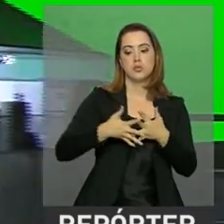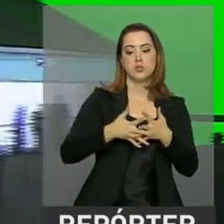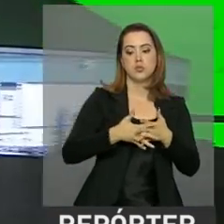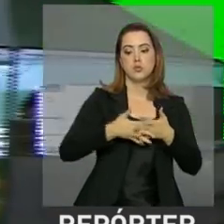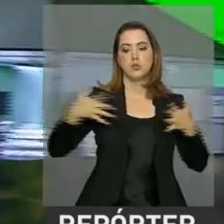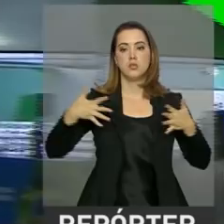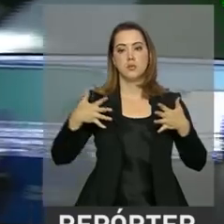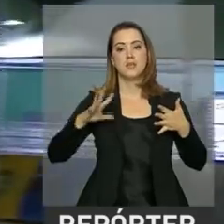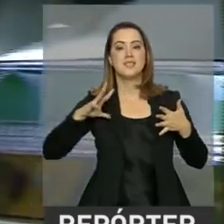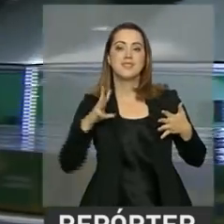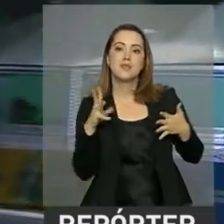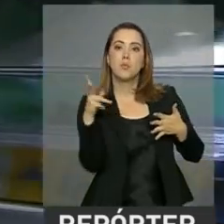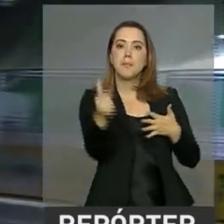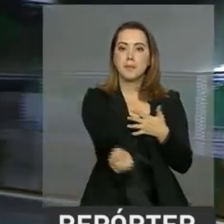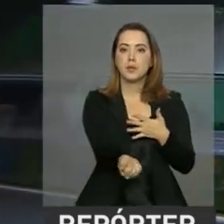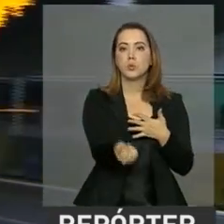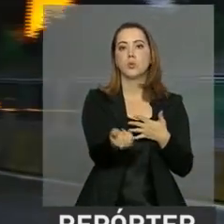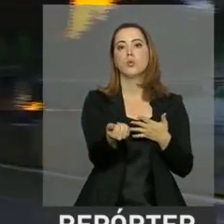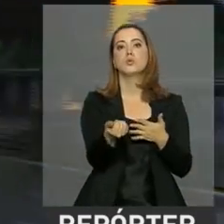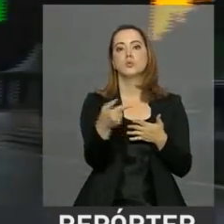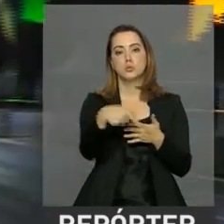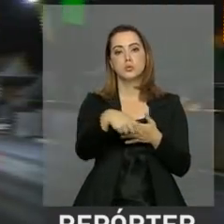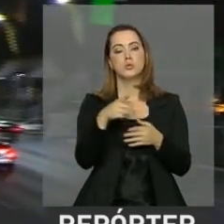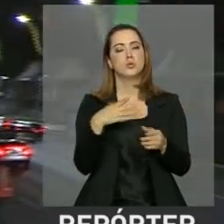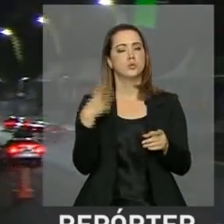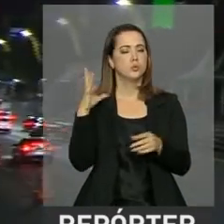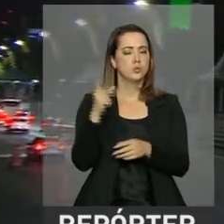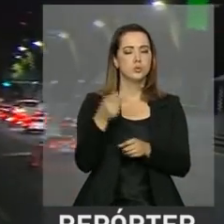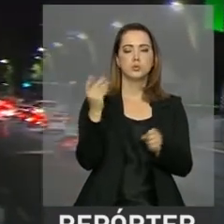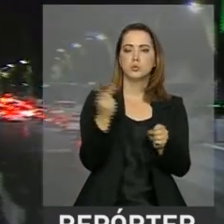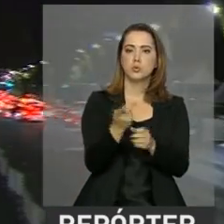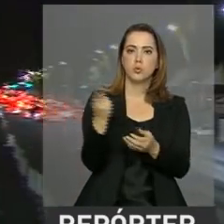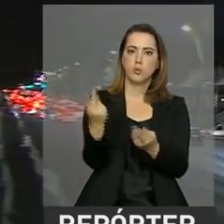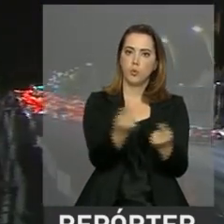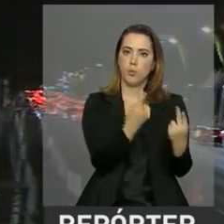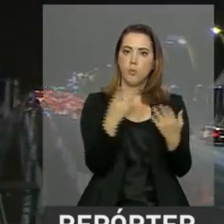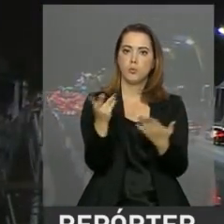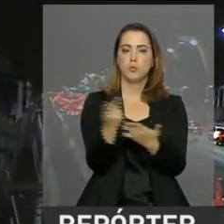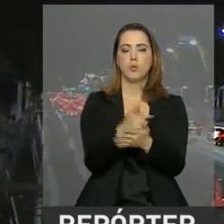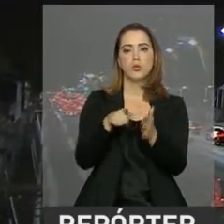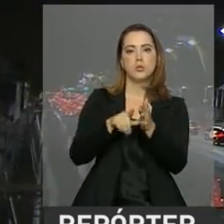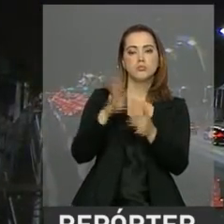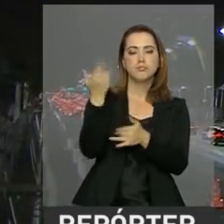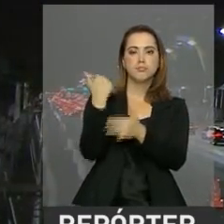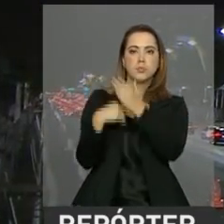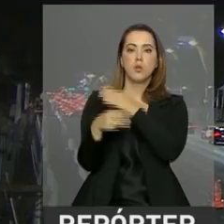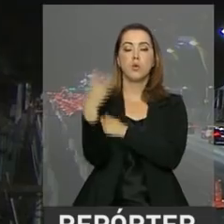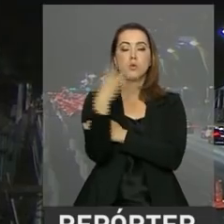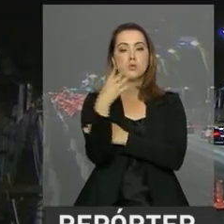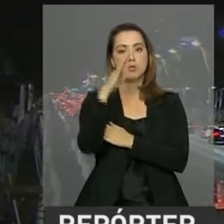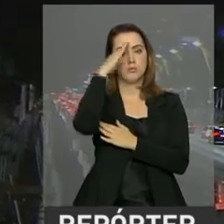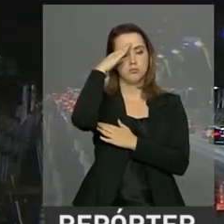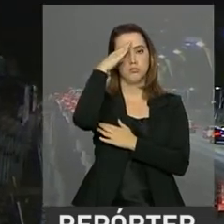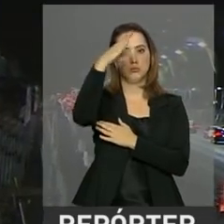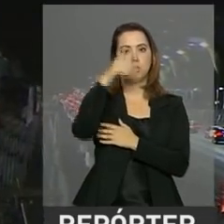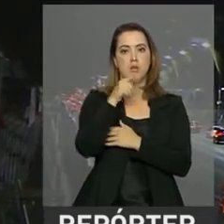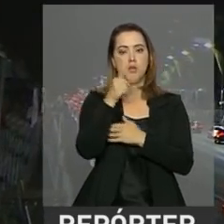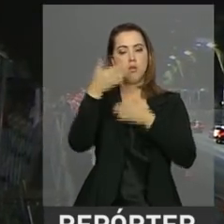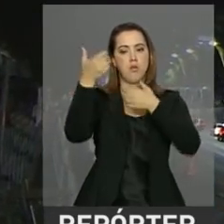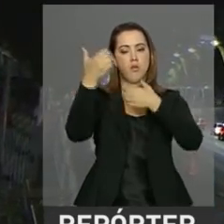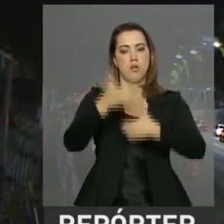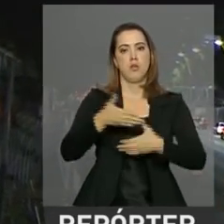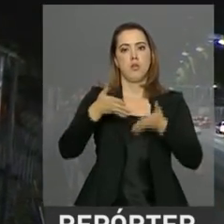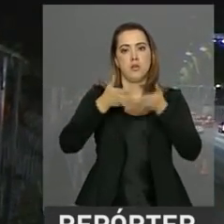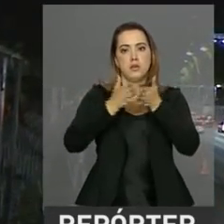para todos. E como ocorre todos os anos, vão desfilar aqui pela esplanada oficiais das três forças, Marinha, Exército